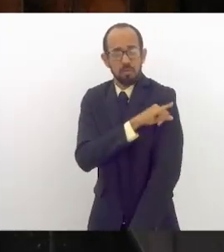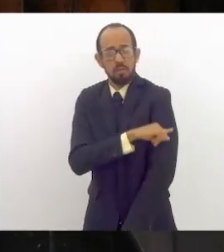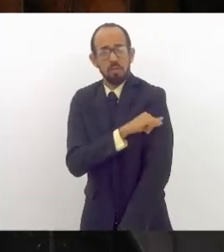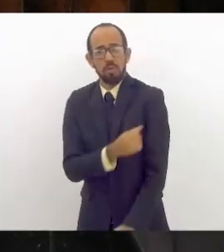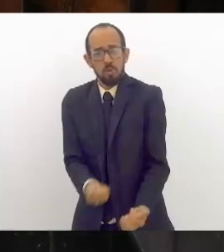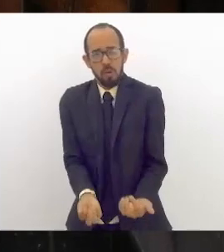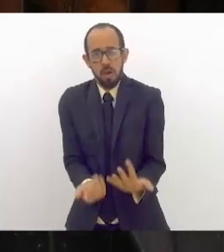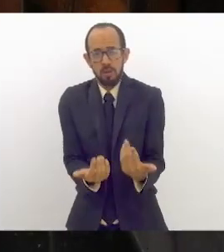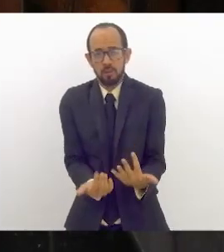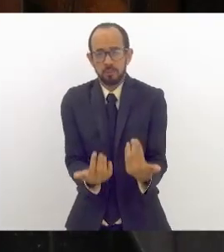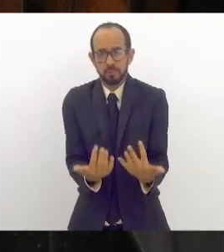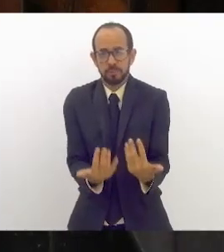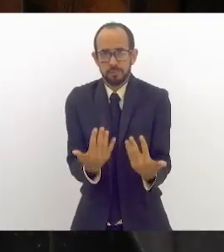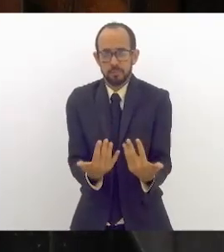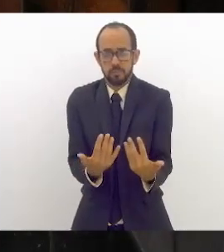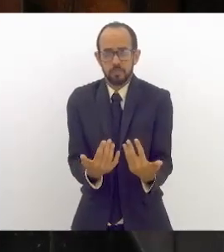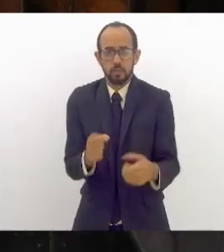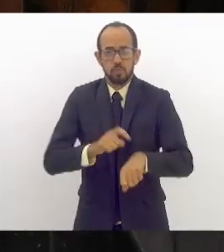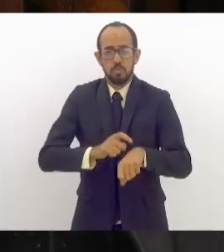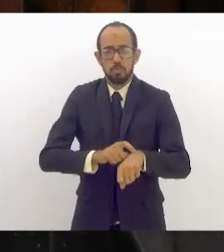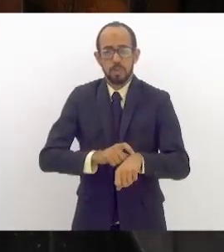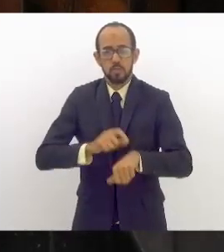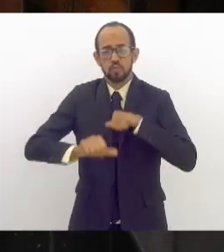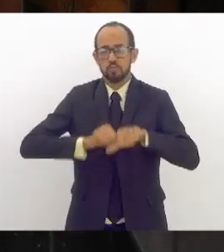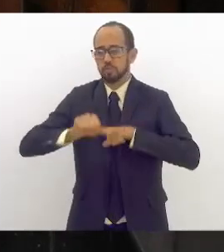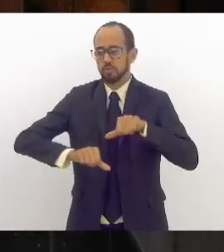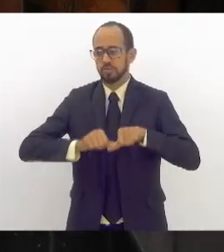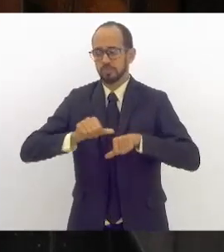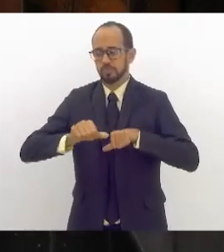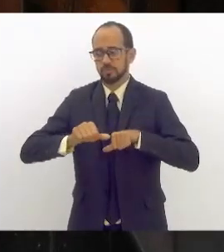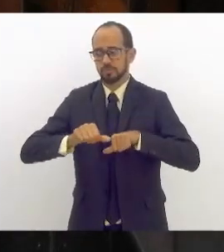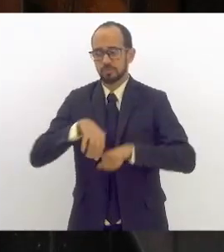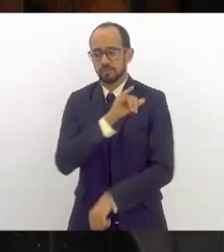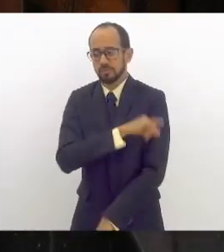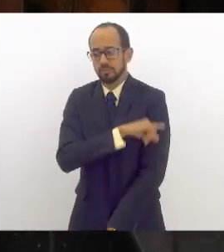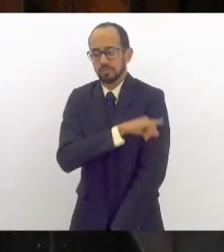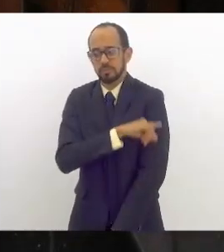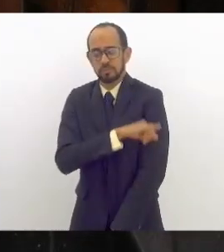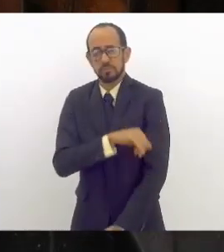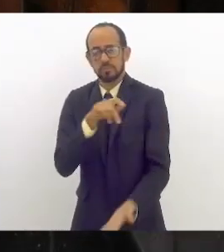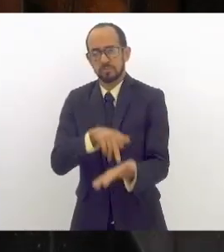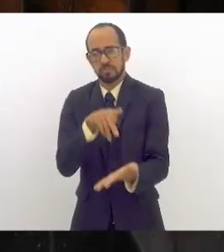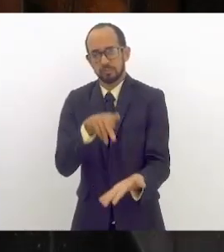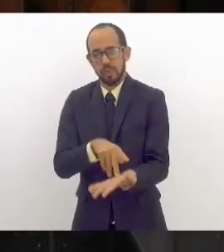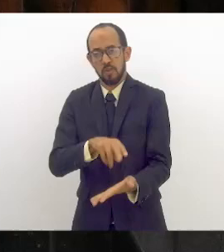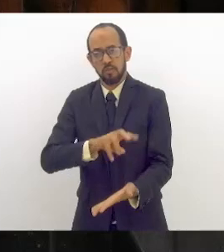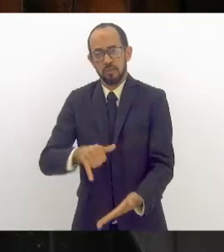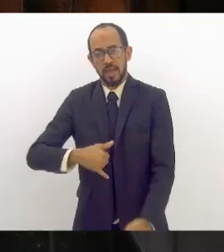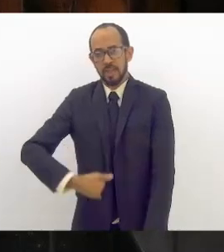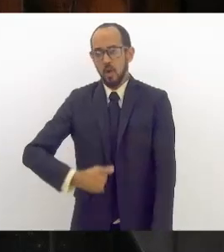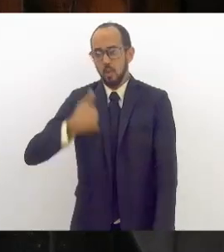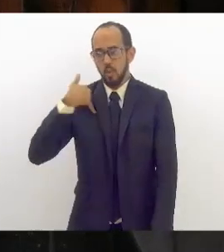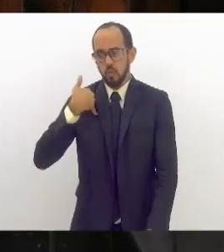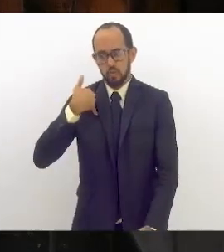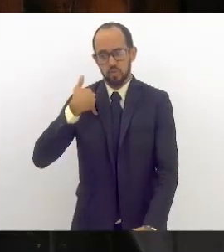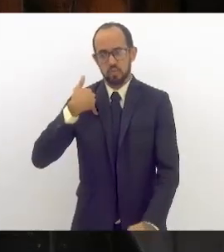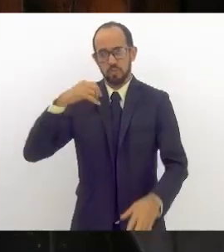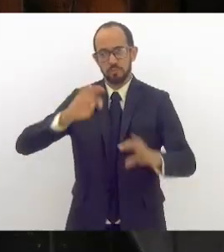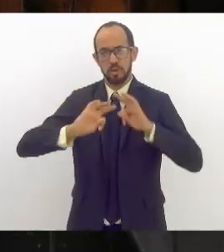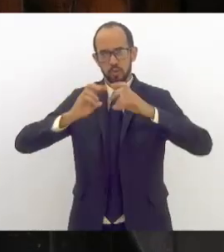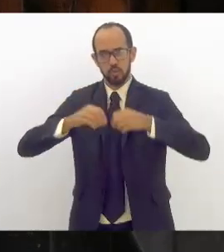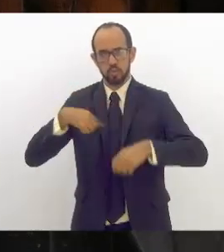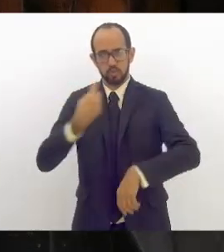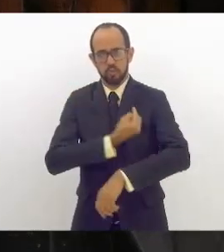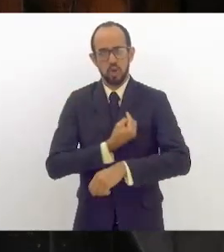num ponto de virada um Rio de Janeiro que realmente vai nos orgulhar ainda mais muito